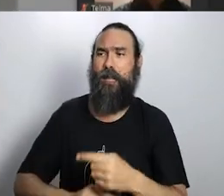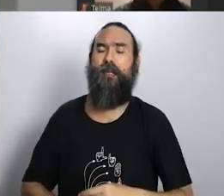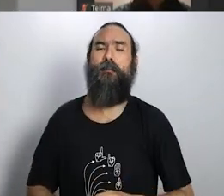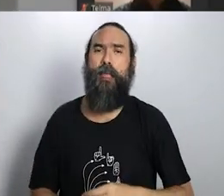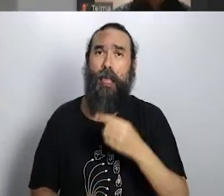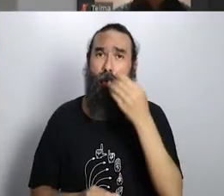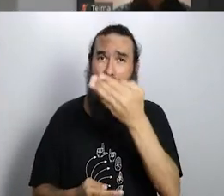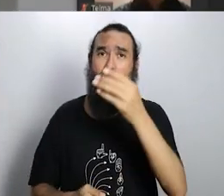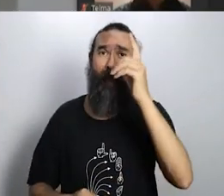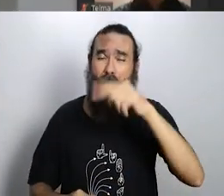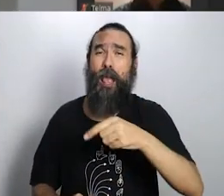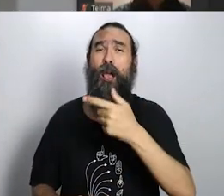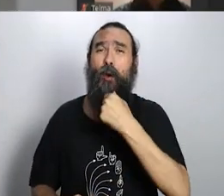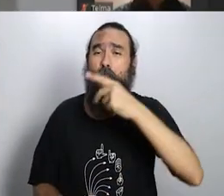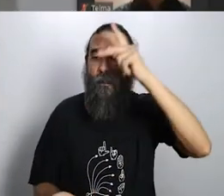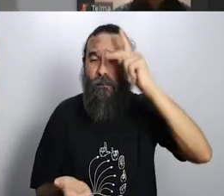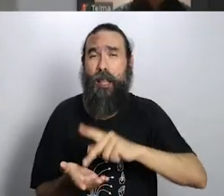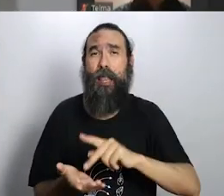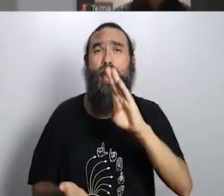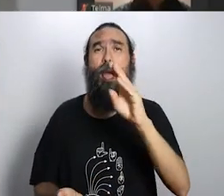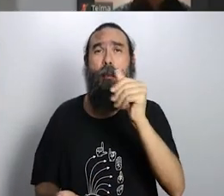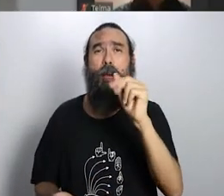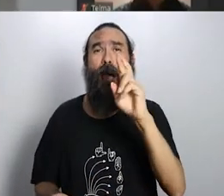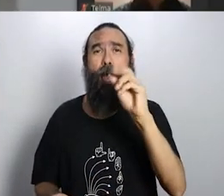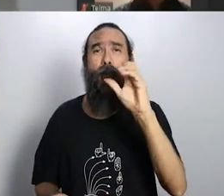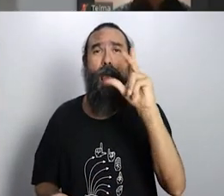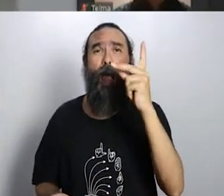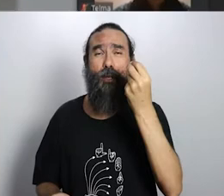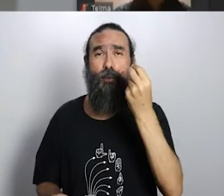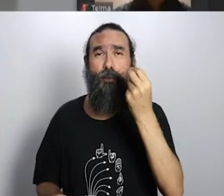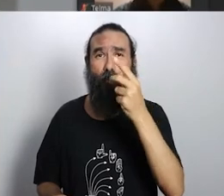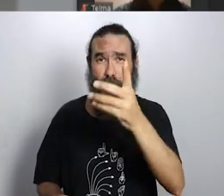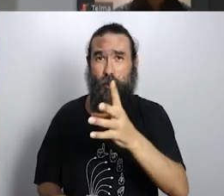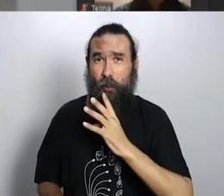que ele está cantando, você já não conheceu Baracho.